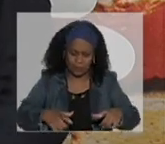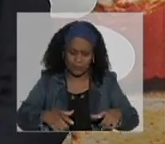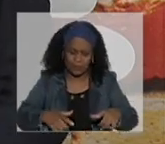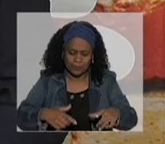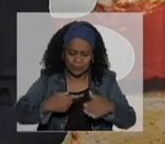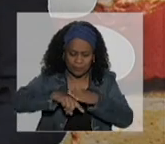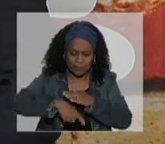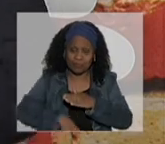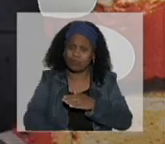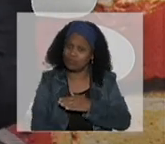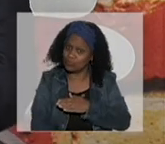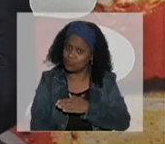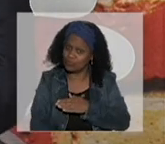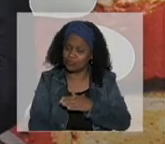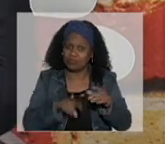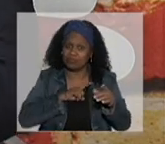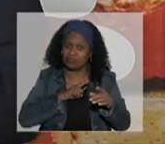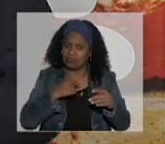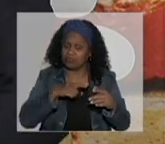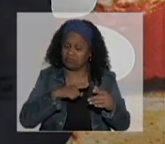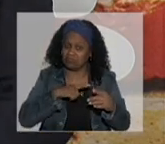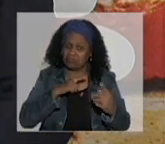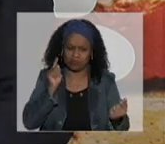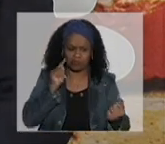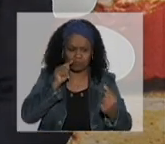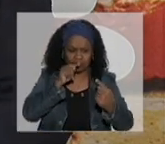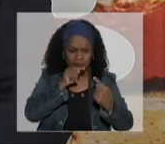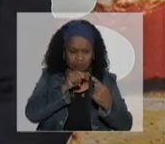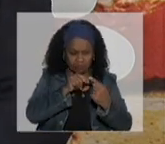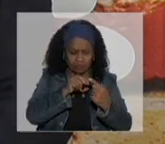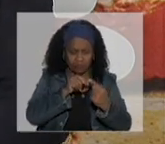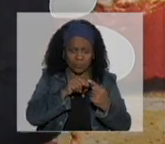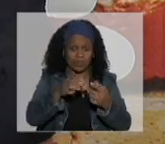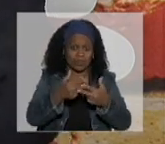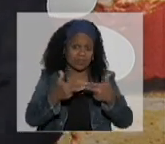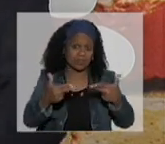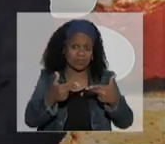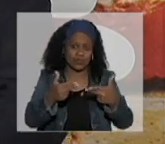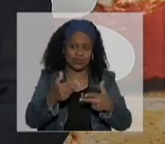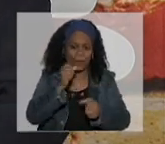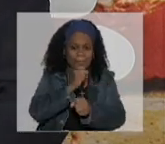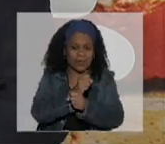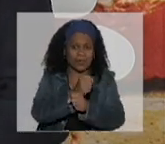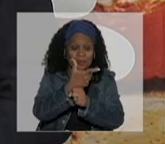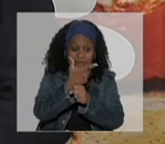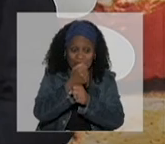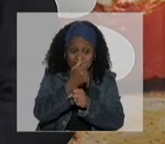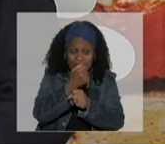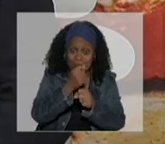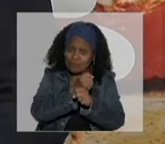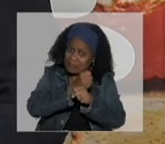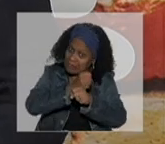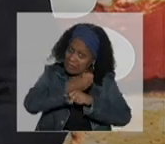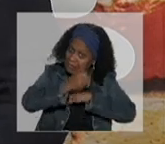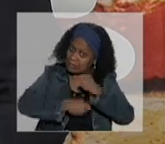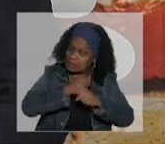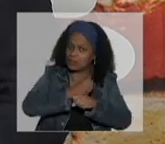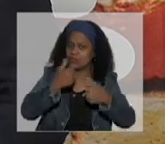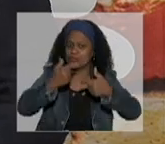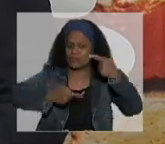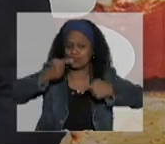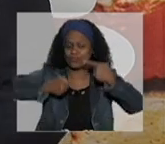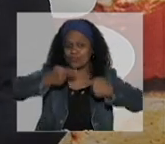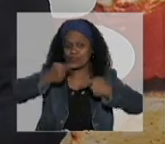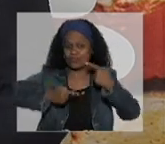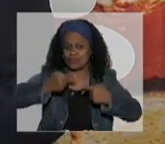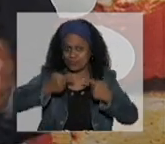a gente tem, sobretudo e mais diretamente ligado ao nosso tema, a gente tem o congelamento por 20 anos de investimentos em políticas